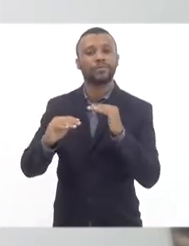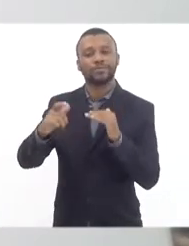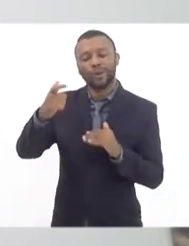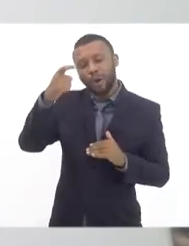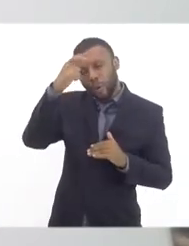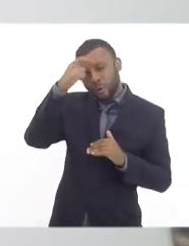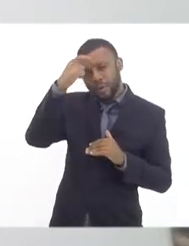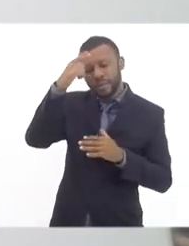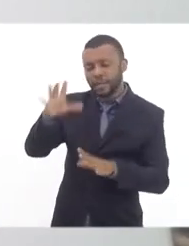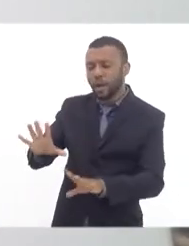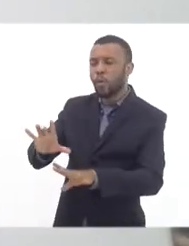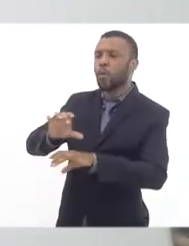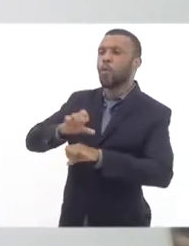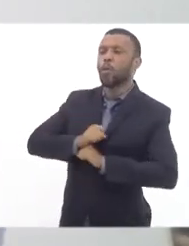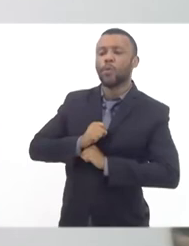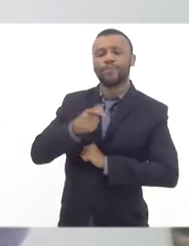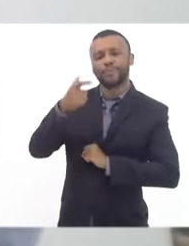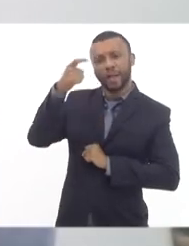se construindo